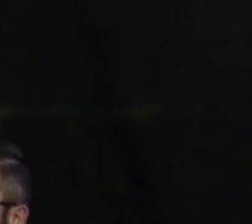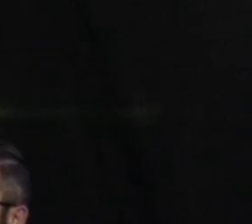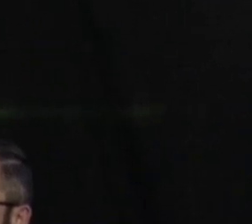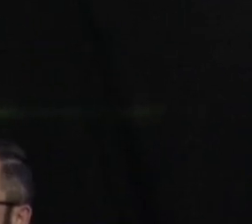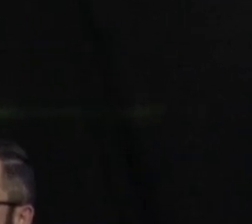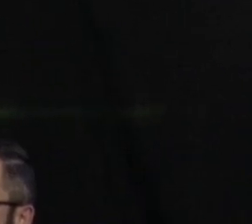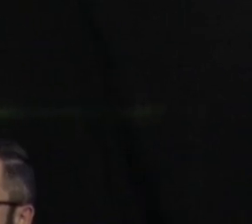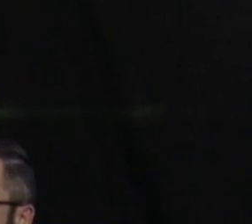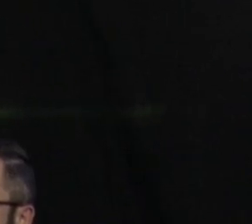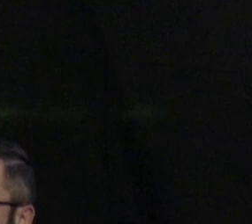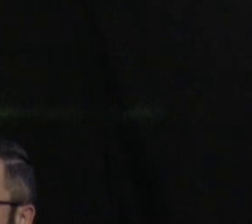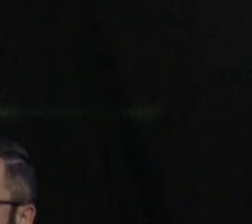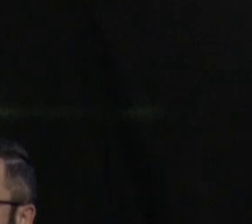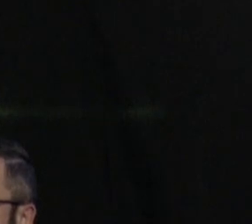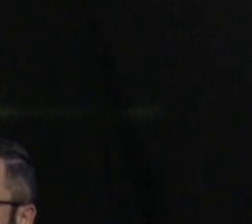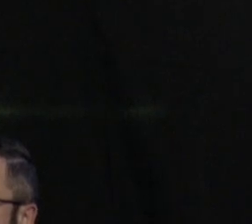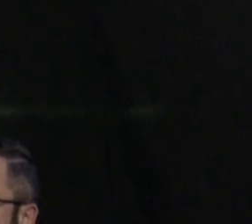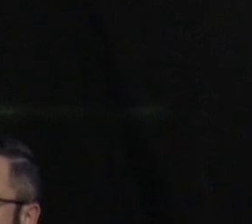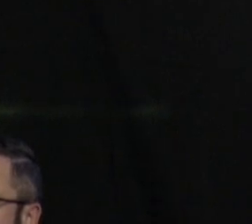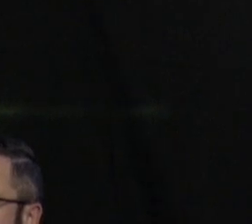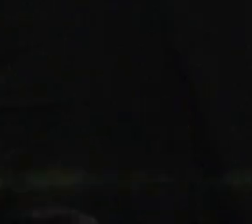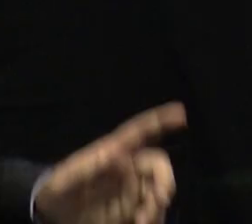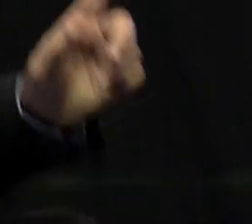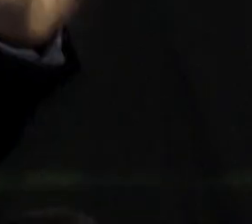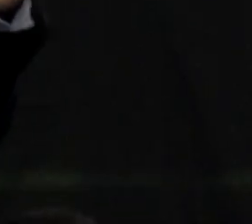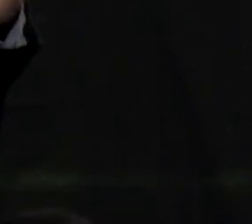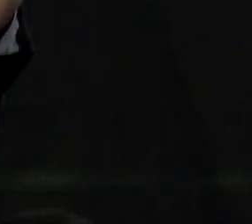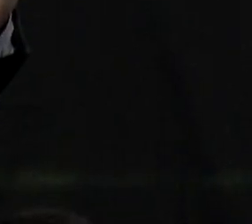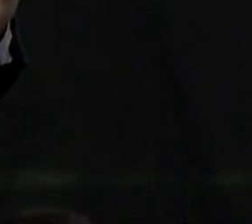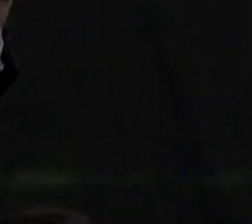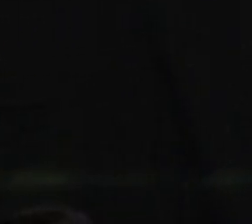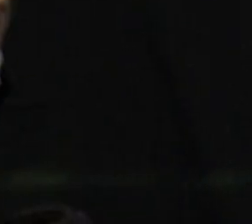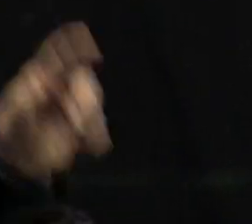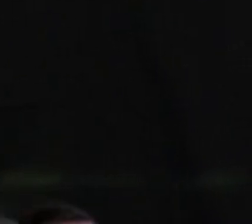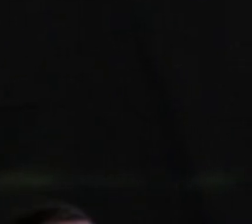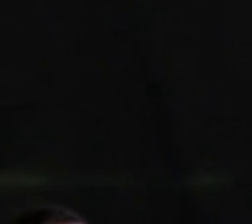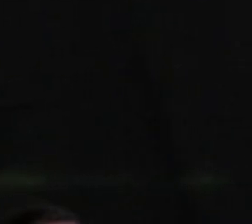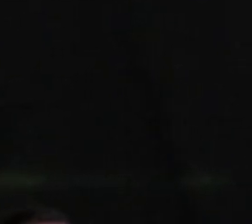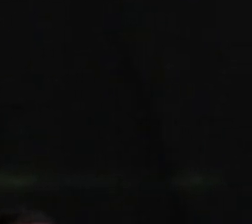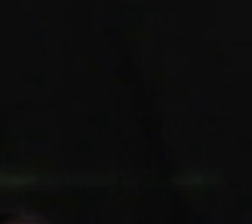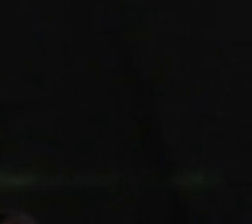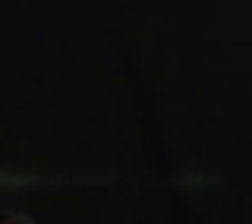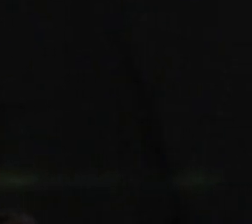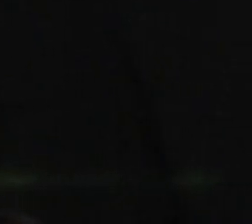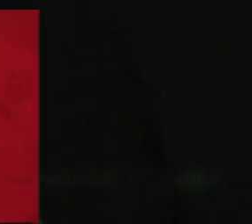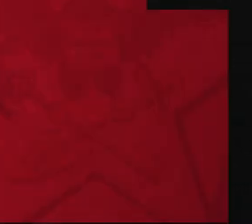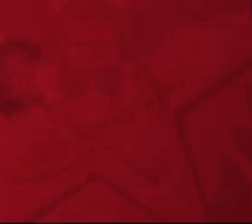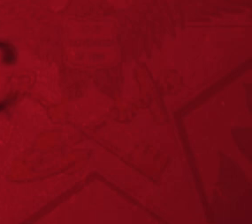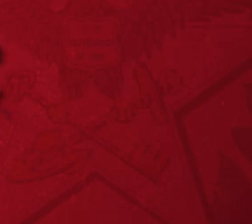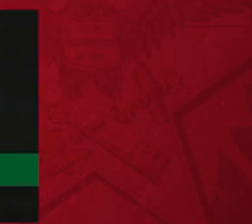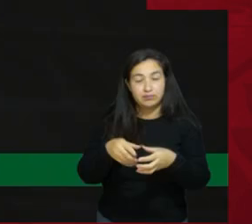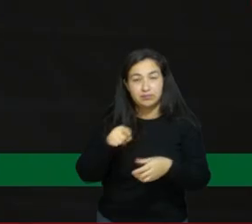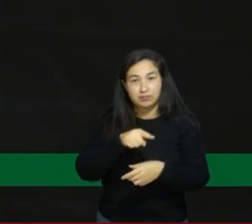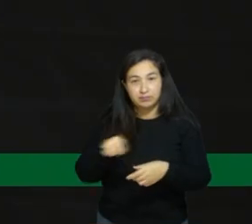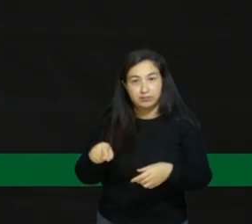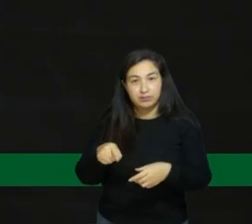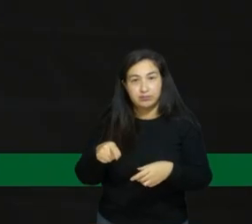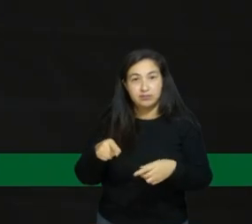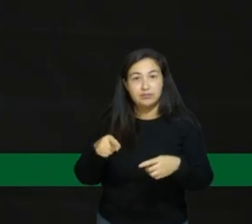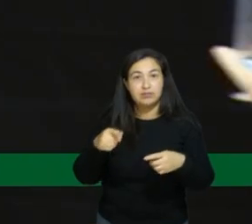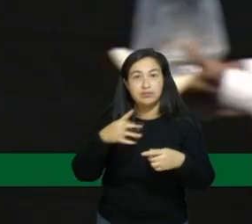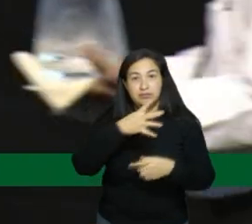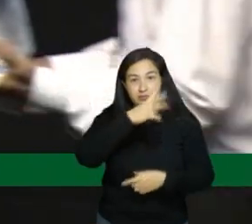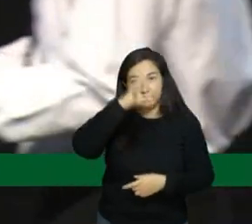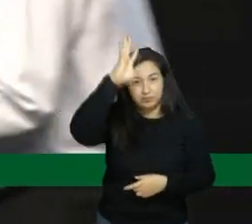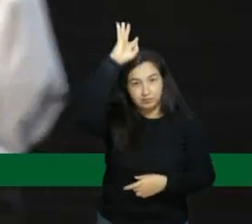atenção para a necessidade de investimentos para a manutenção dos materiais utilizados durante o trabalho dos voluntários. Precisamos do apoio